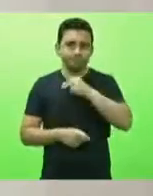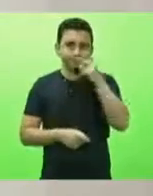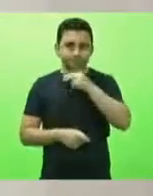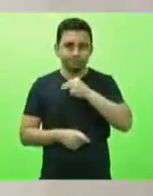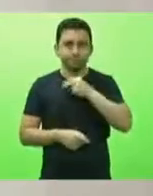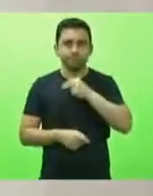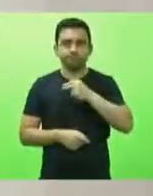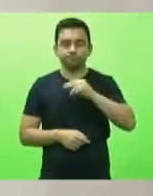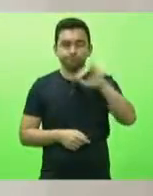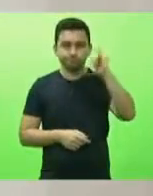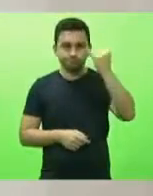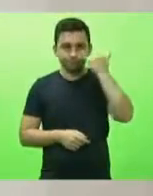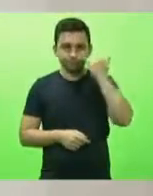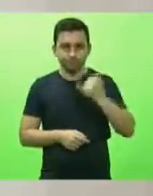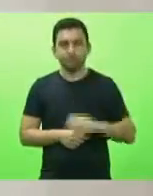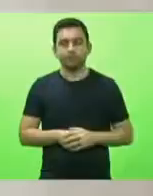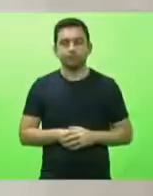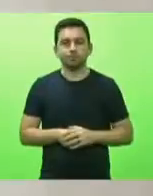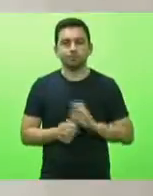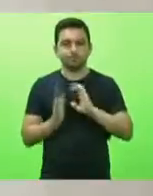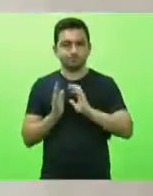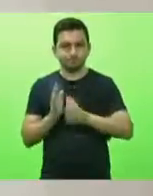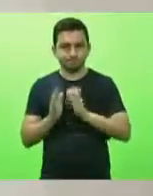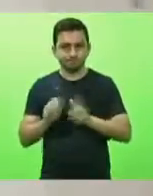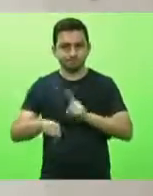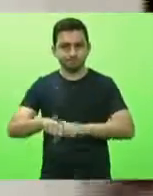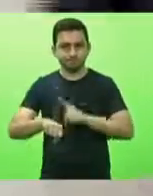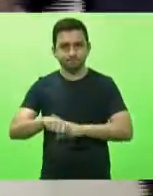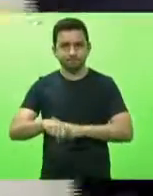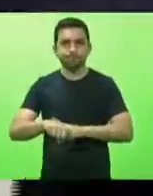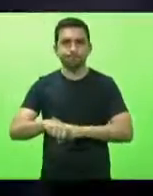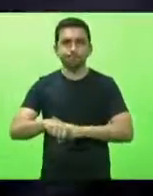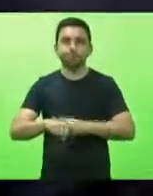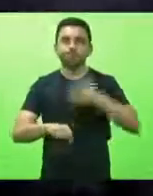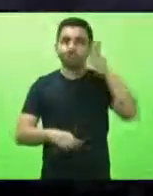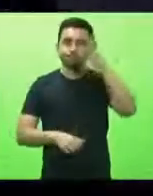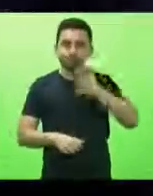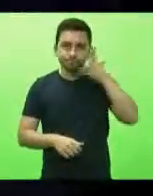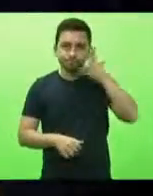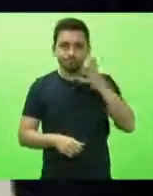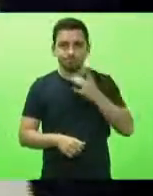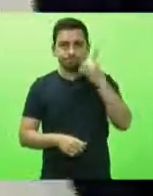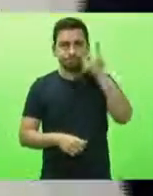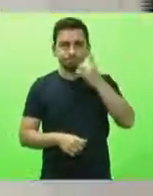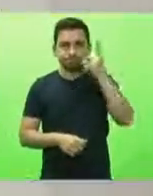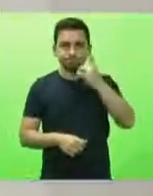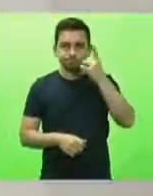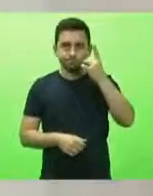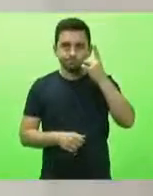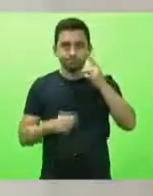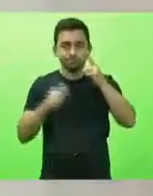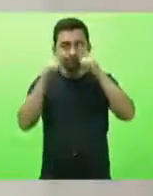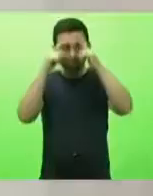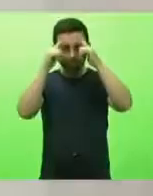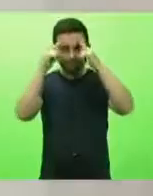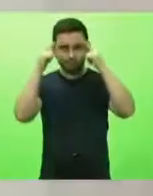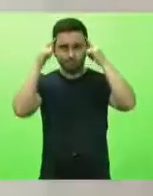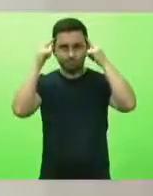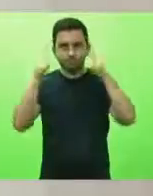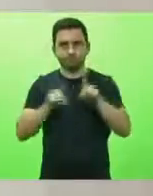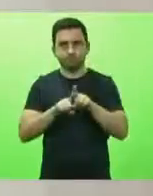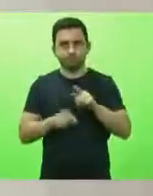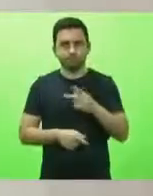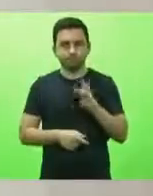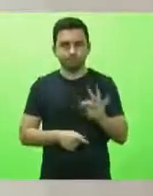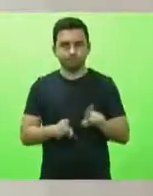expediente. Nesse horário destinado aos partidos políticos, fizeram uso da palavra os senhores deputados Neudi Sareta, PT, João Amin